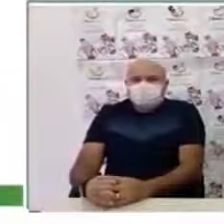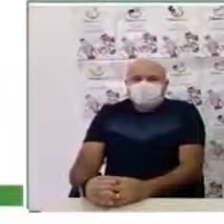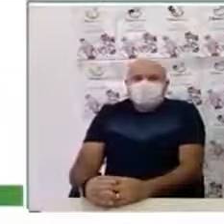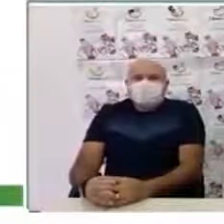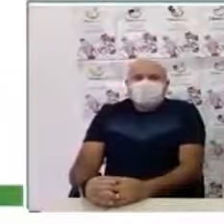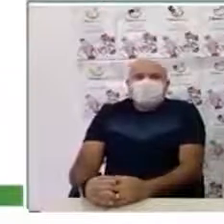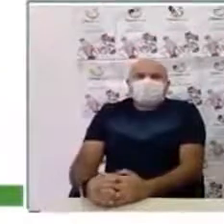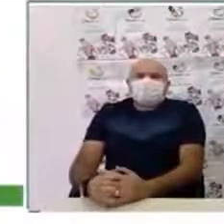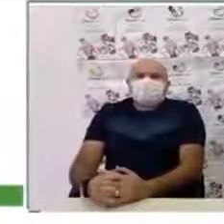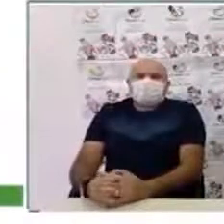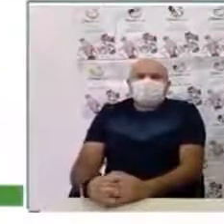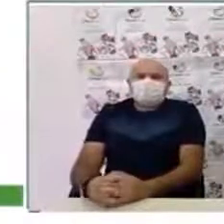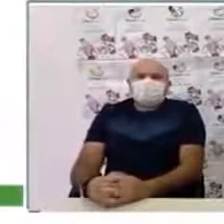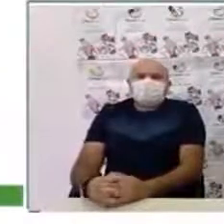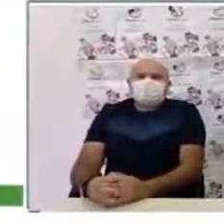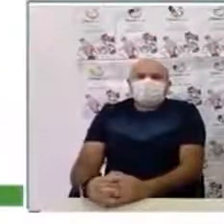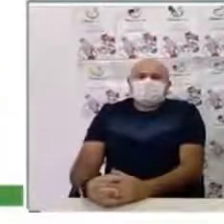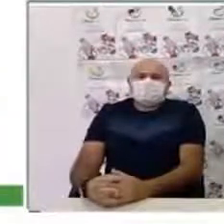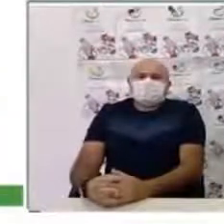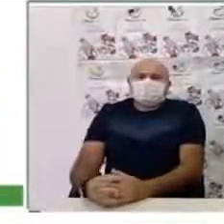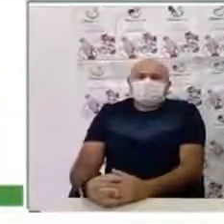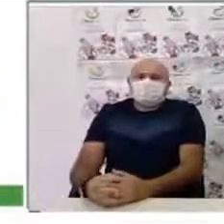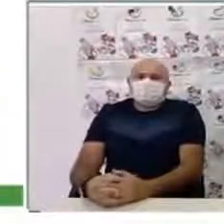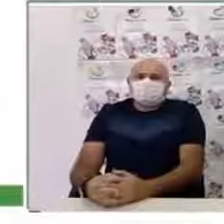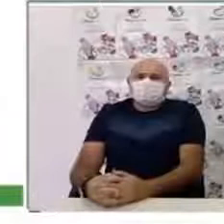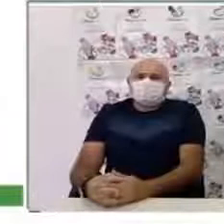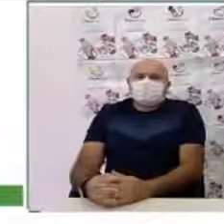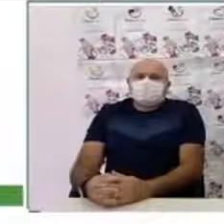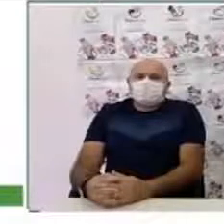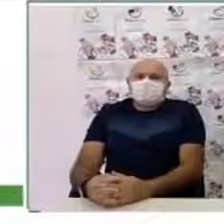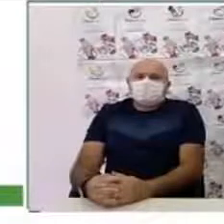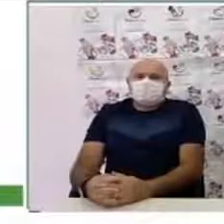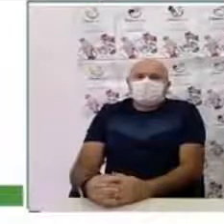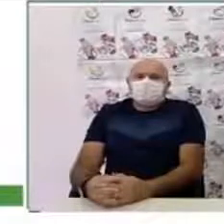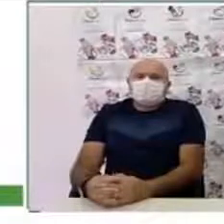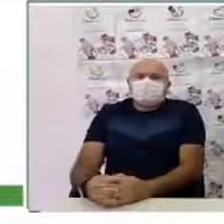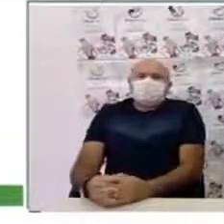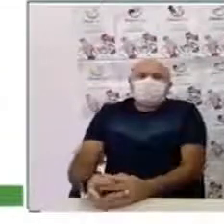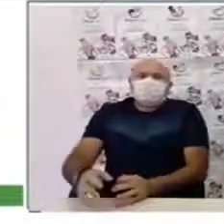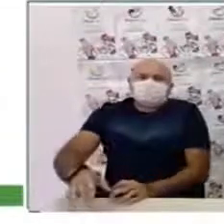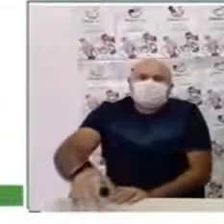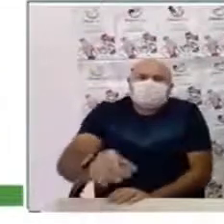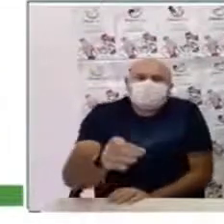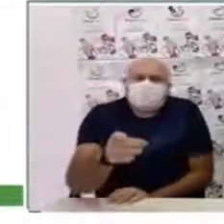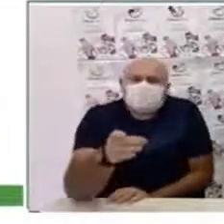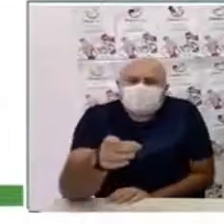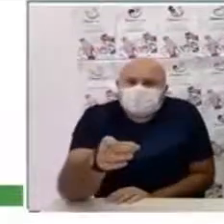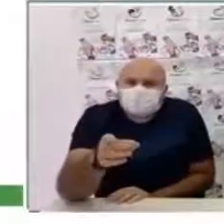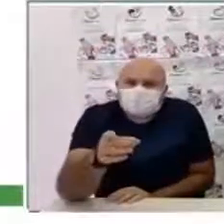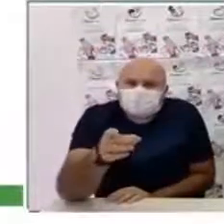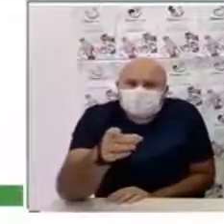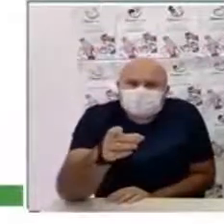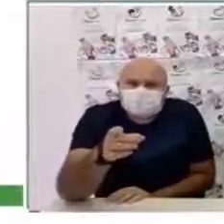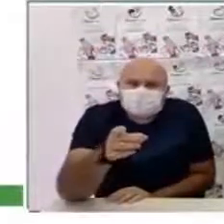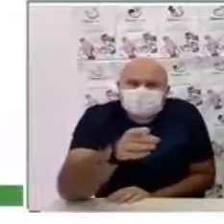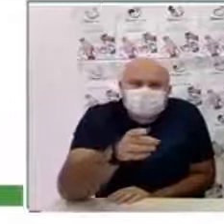dele, o que foi que aconteceu? Ele pegou uma placa de chumbo, certo? Aqui seria só